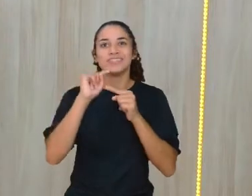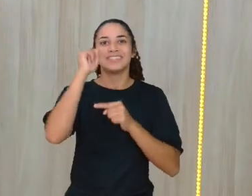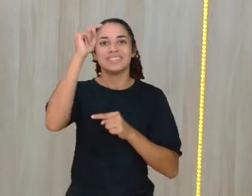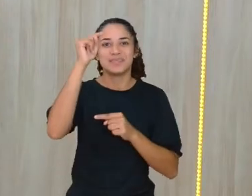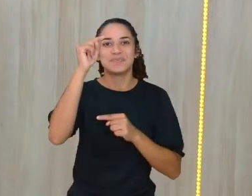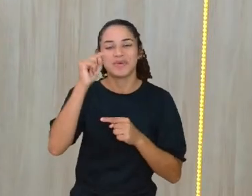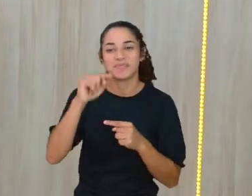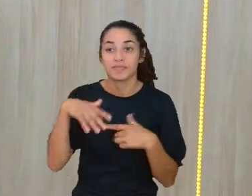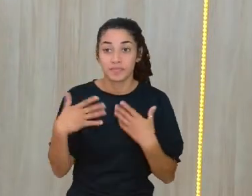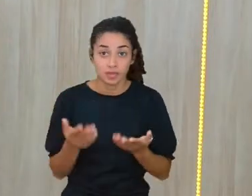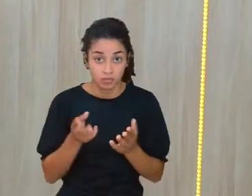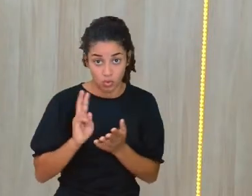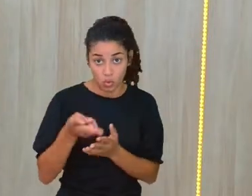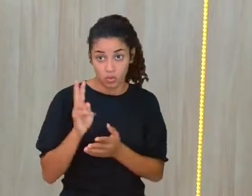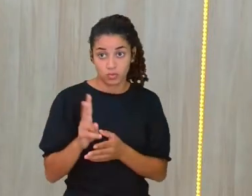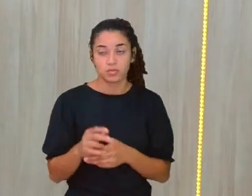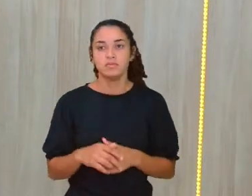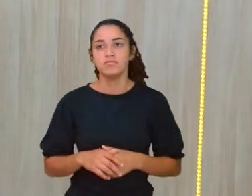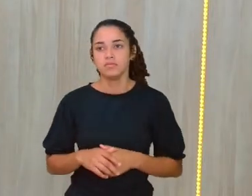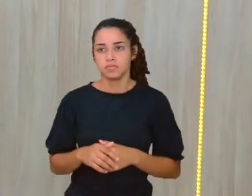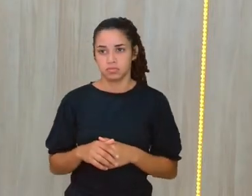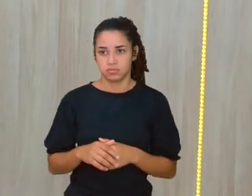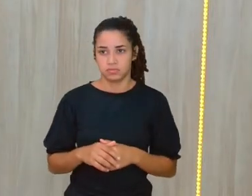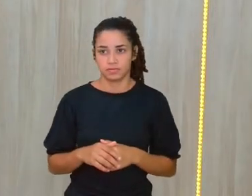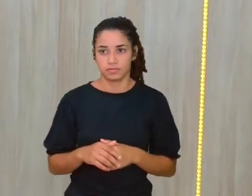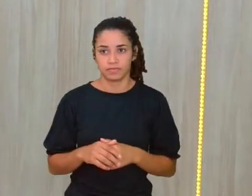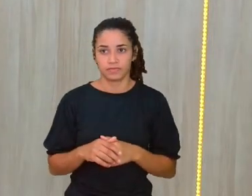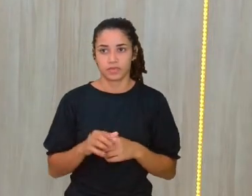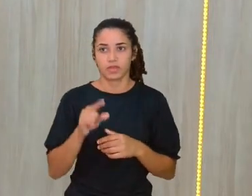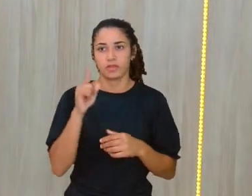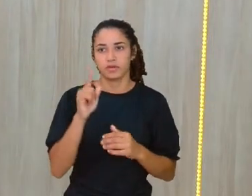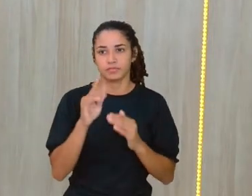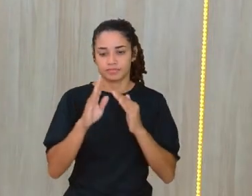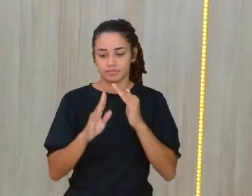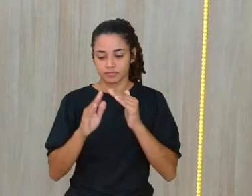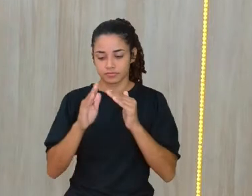Seguindo, passei uma paralela ao Y.